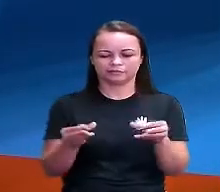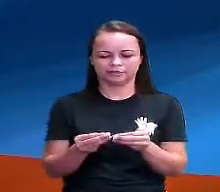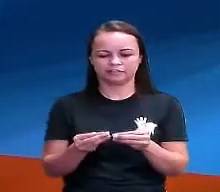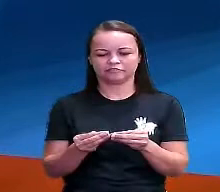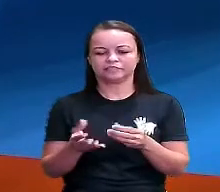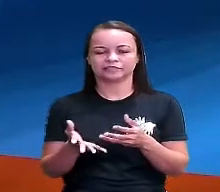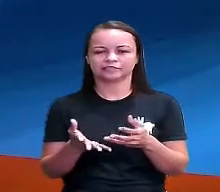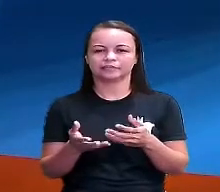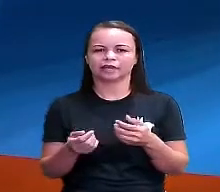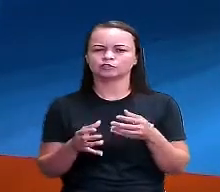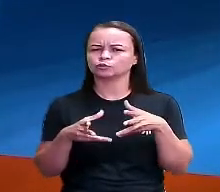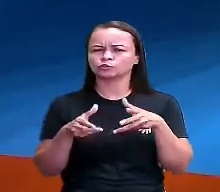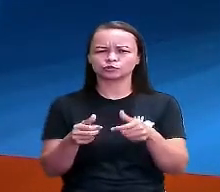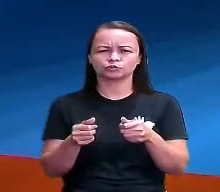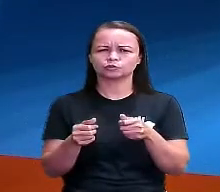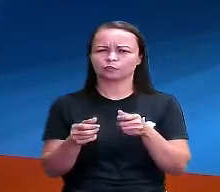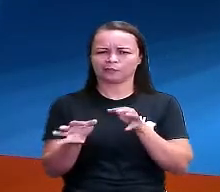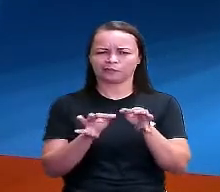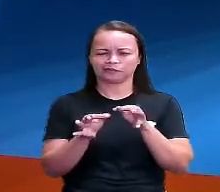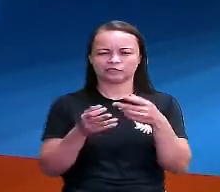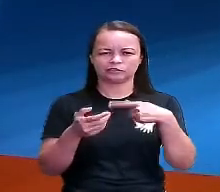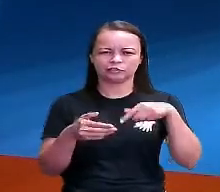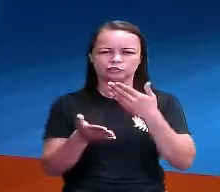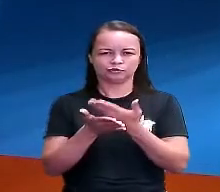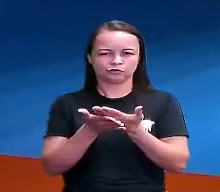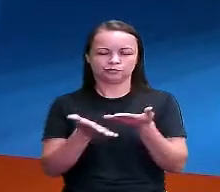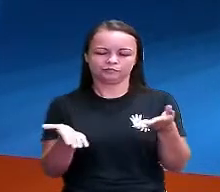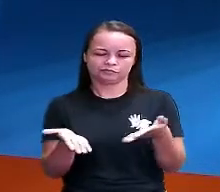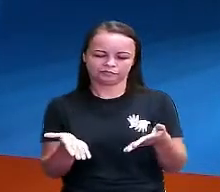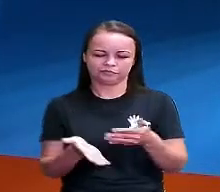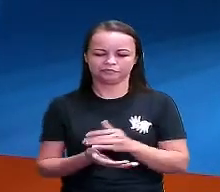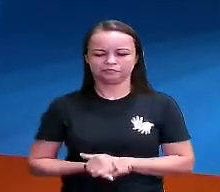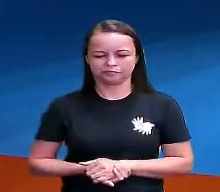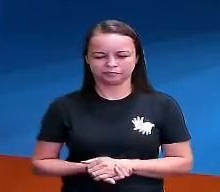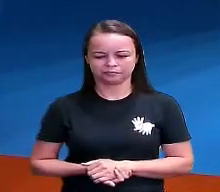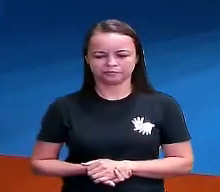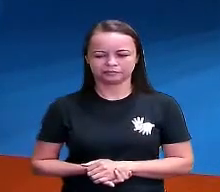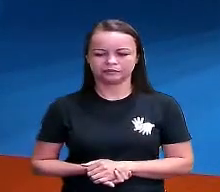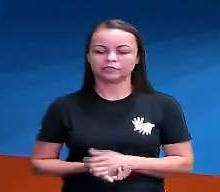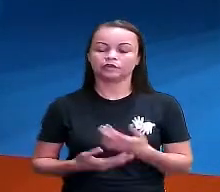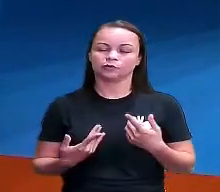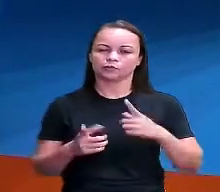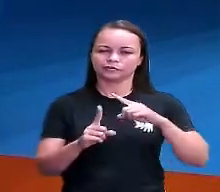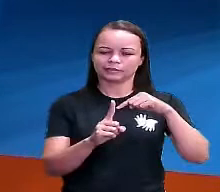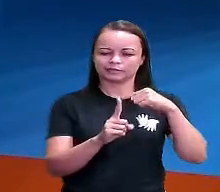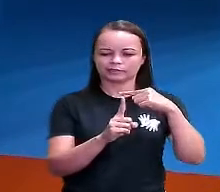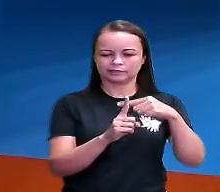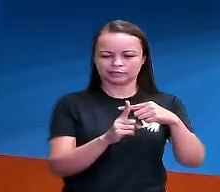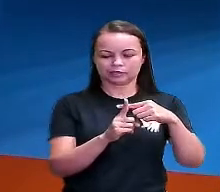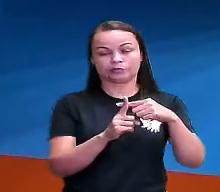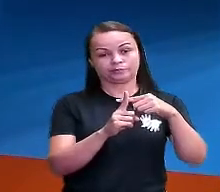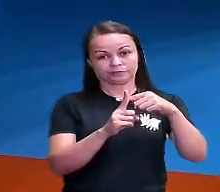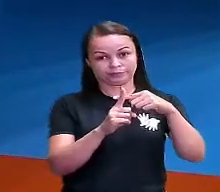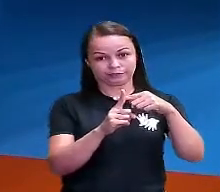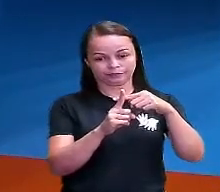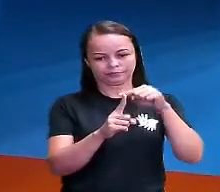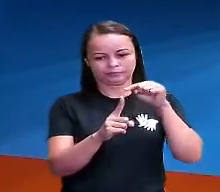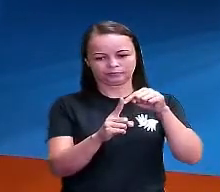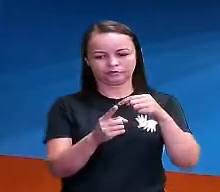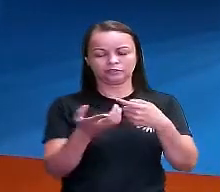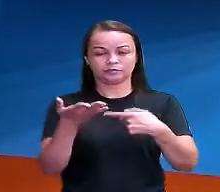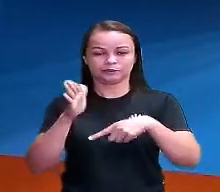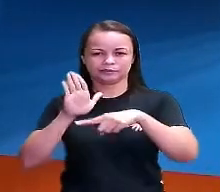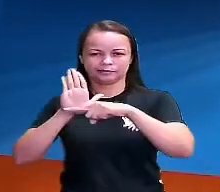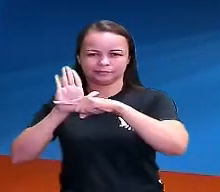para amarrar tudo bem direitinho do que a gente viu hoje. Quando é adição, eu tenho um sinalzinho de mais. Quando